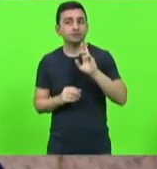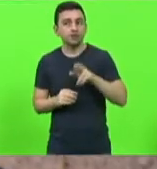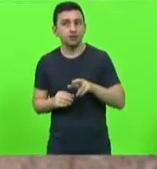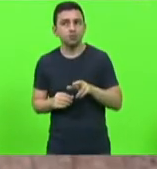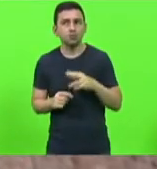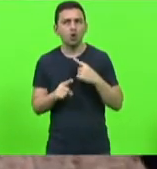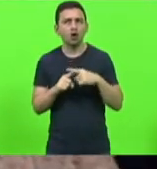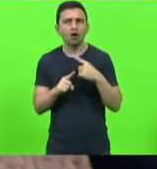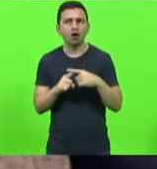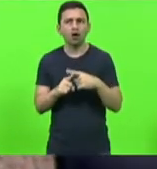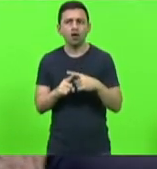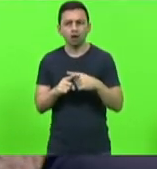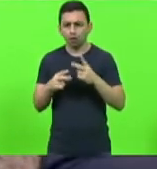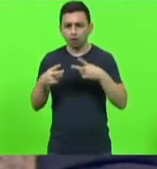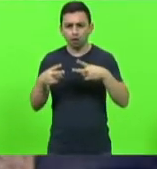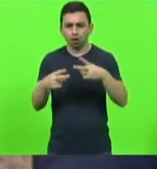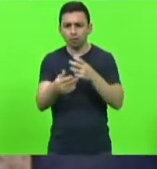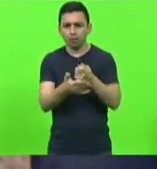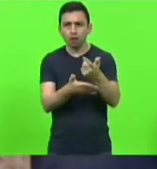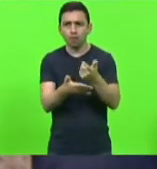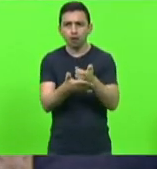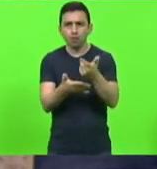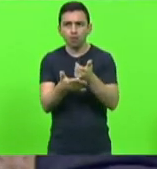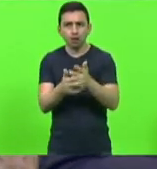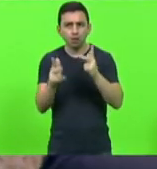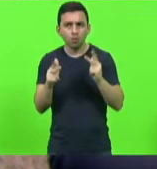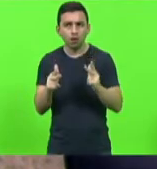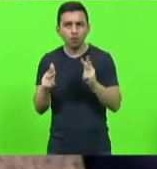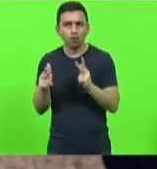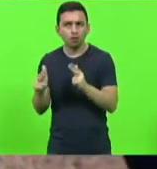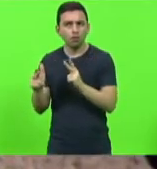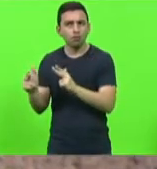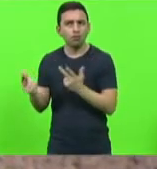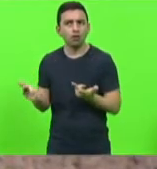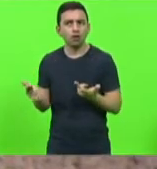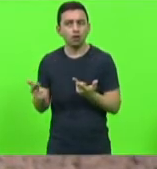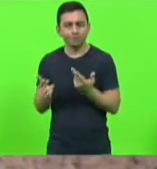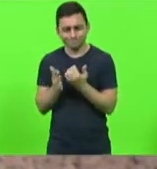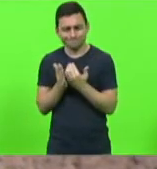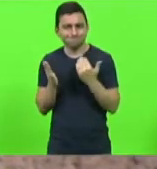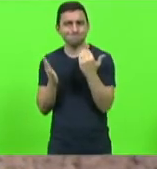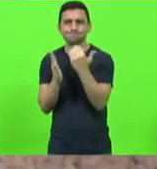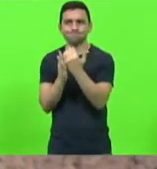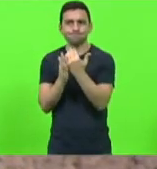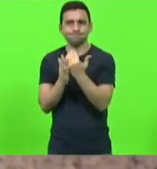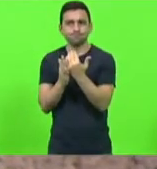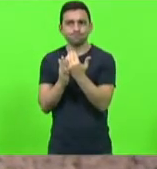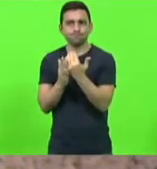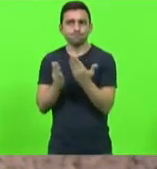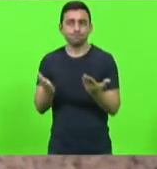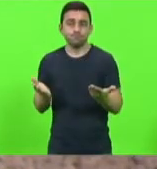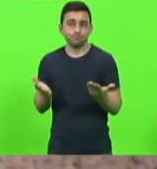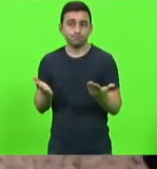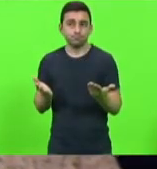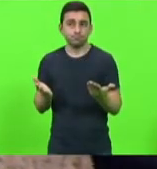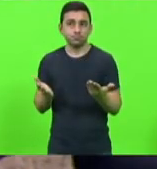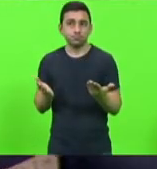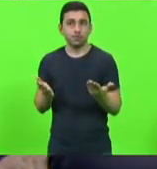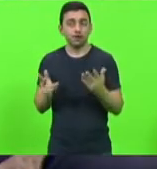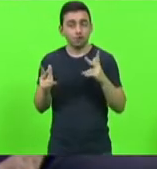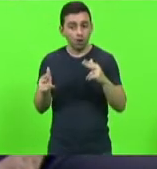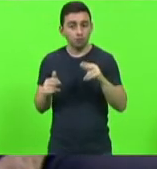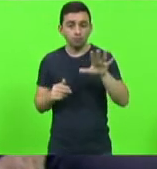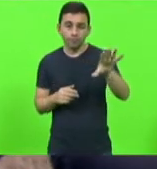por que que nós continuamos pagando exatamente a mesma bonificação? Que, como eu falei, é tirado